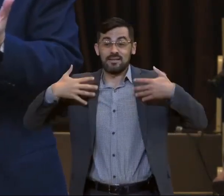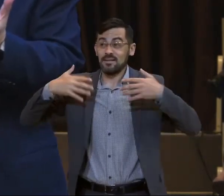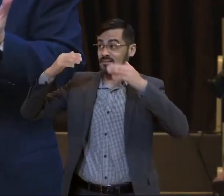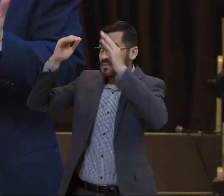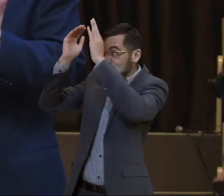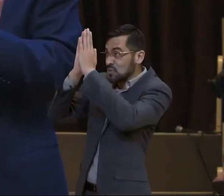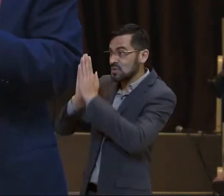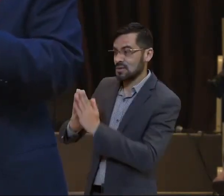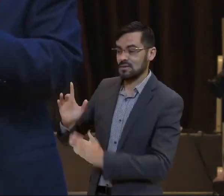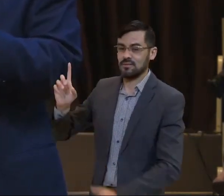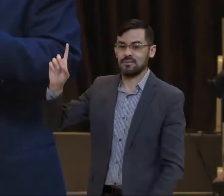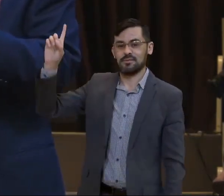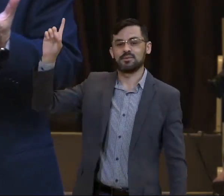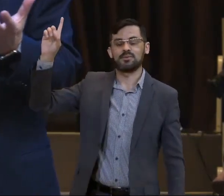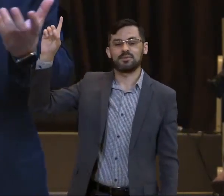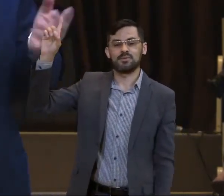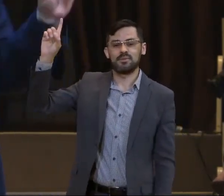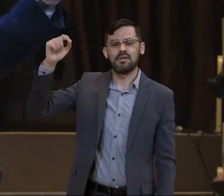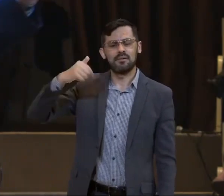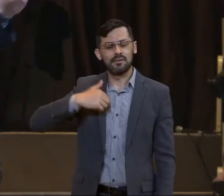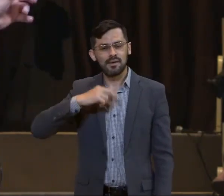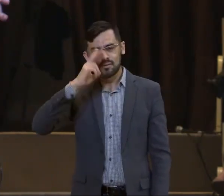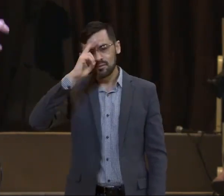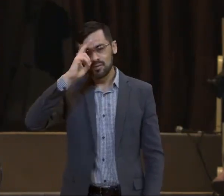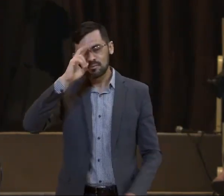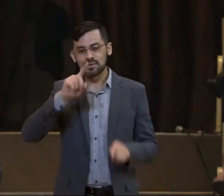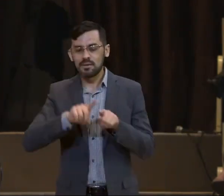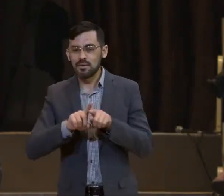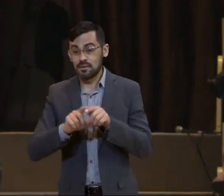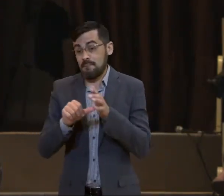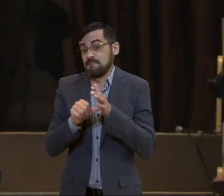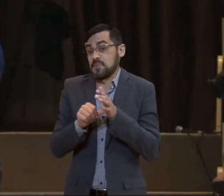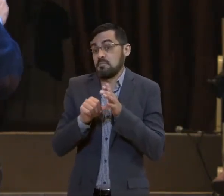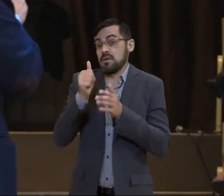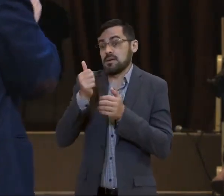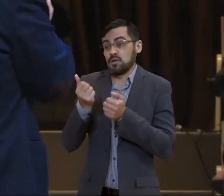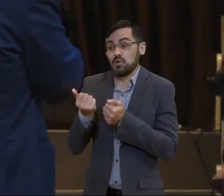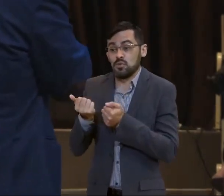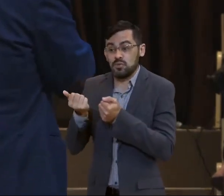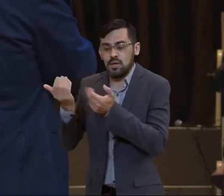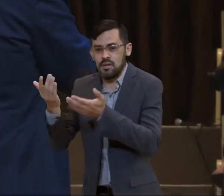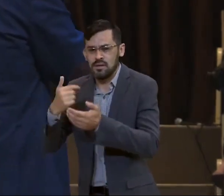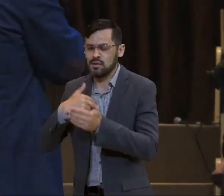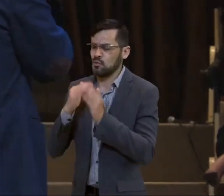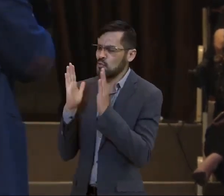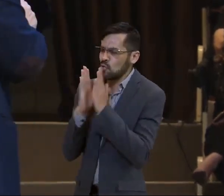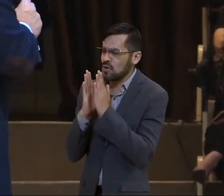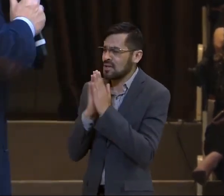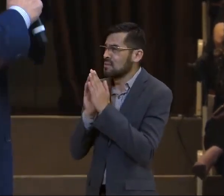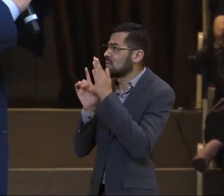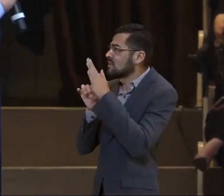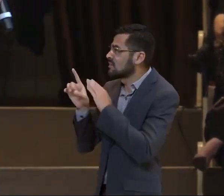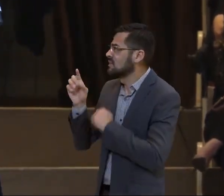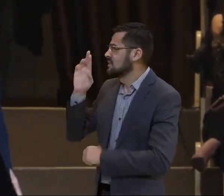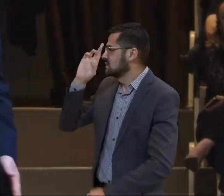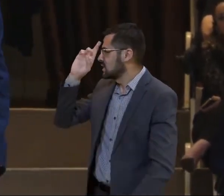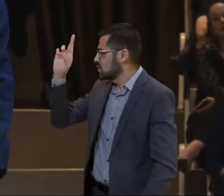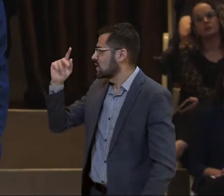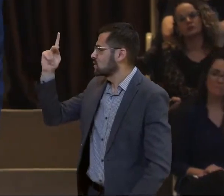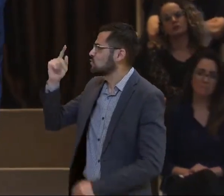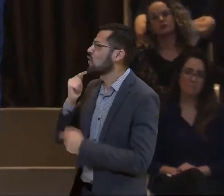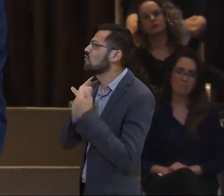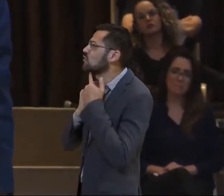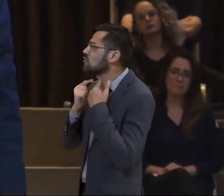Deus. Me lembro que a primeira vez que eu doei alguma coisa significativa, eu orei perguntando para Deus assim: Senhor, é da